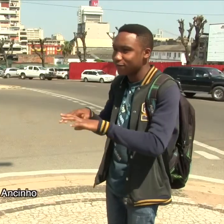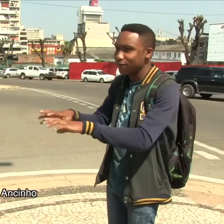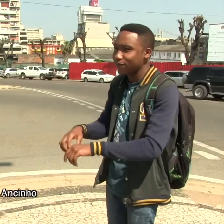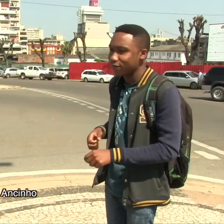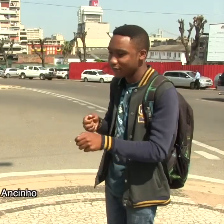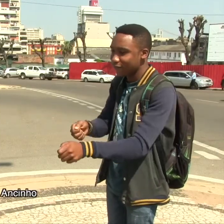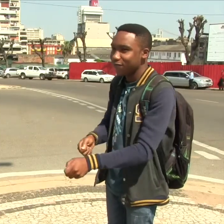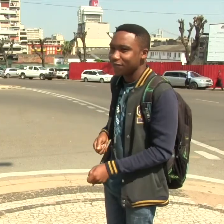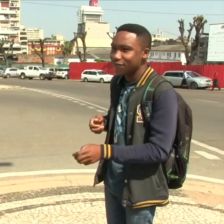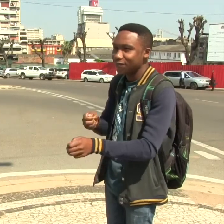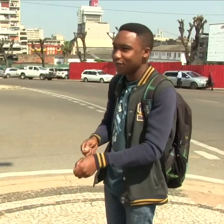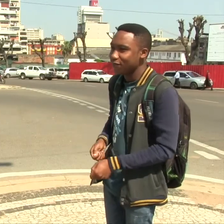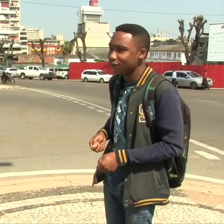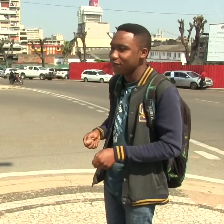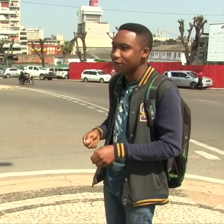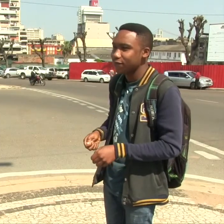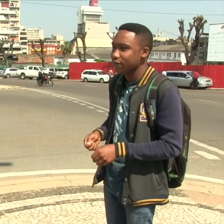Ansinho.